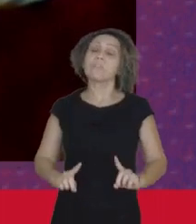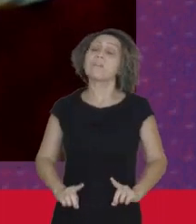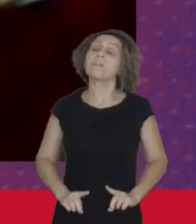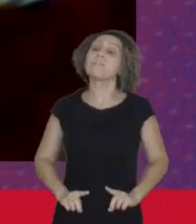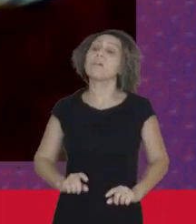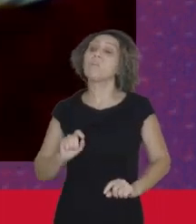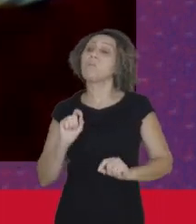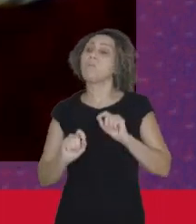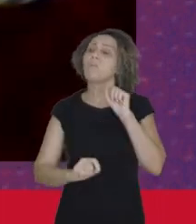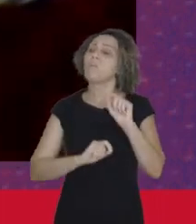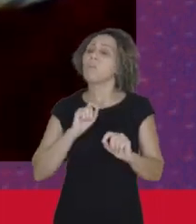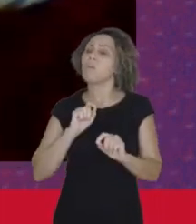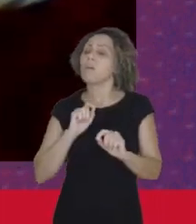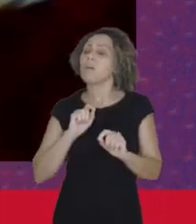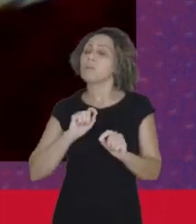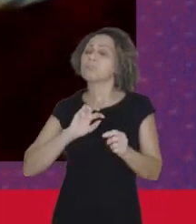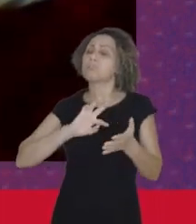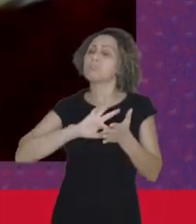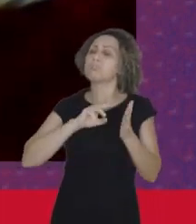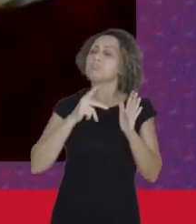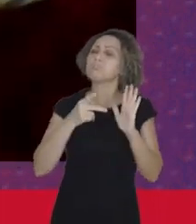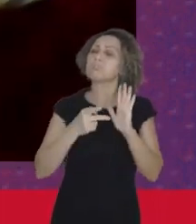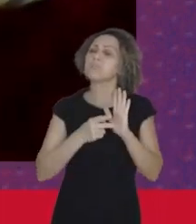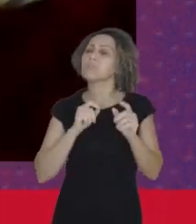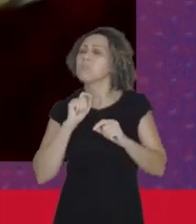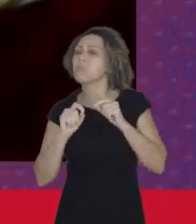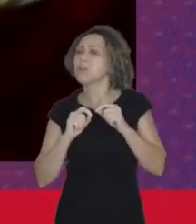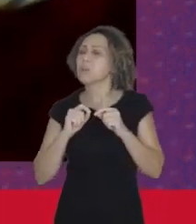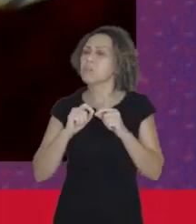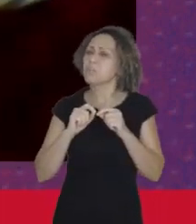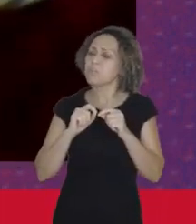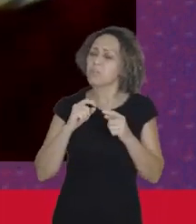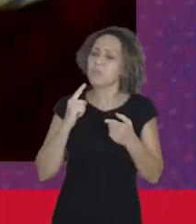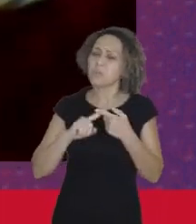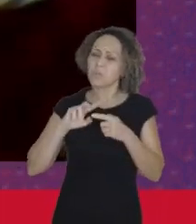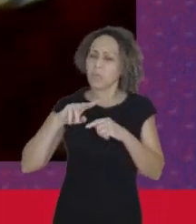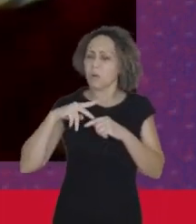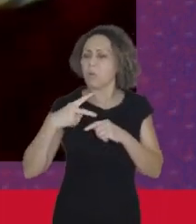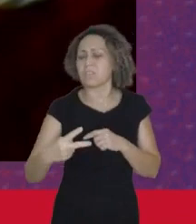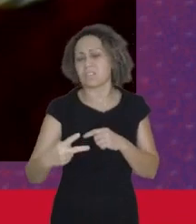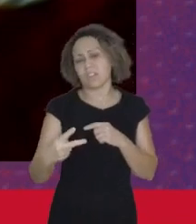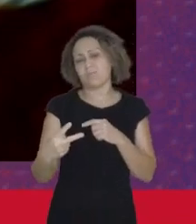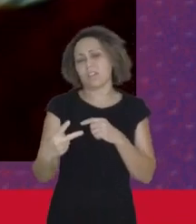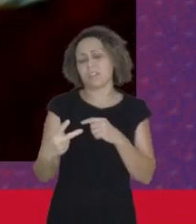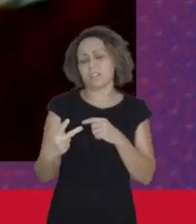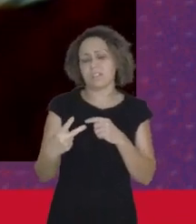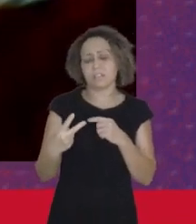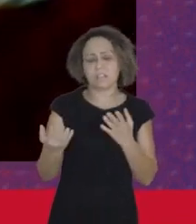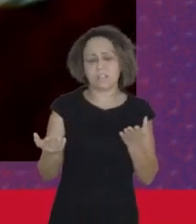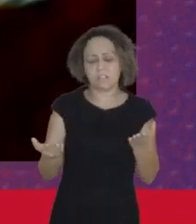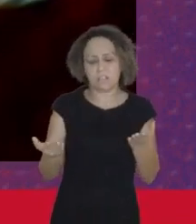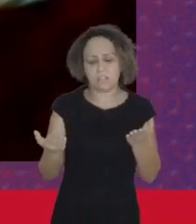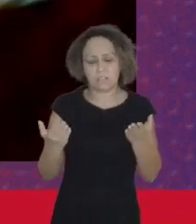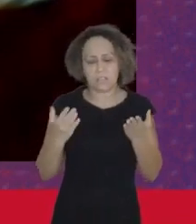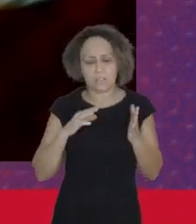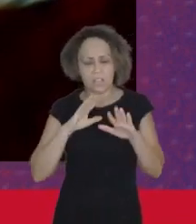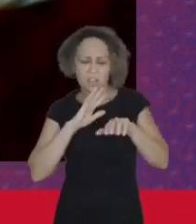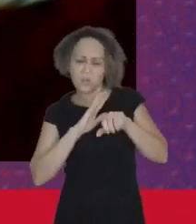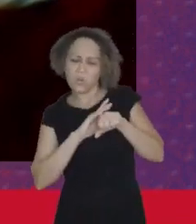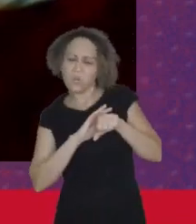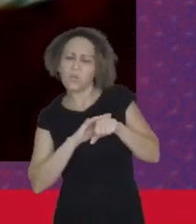uma consequência das doenças ou das deficiências,